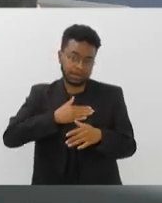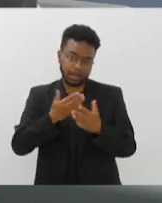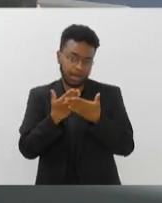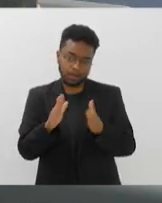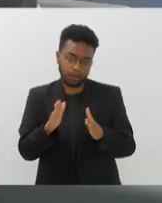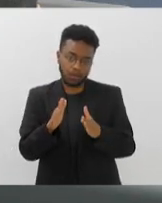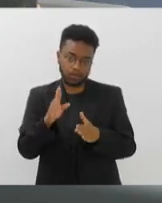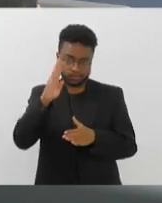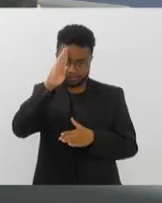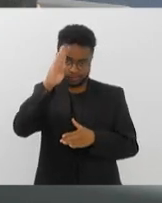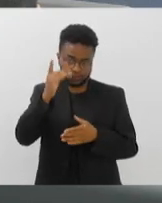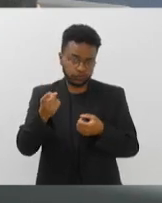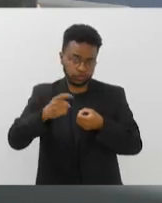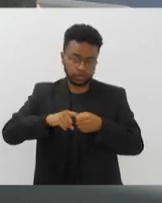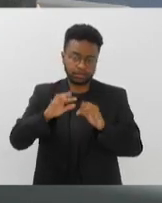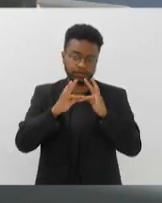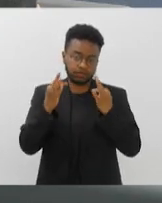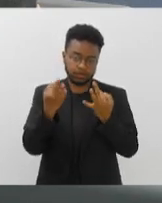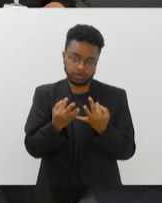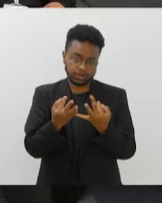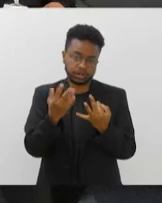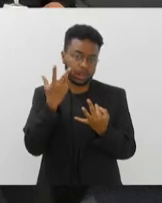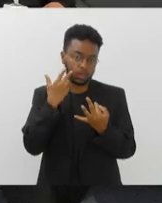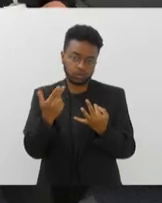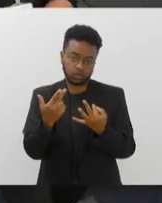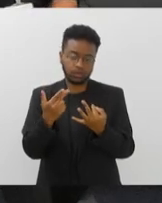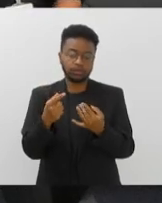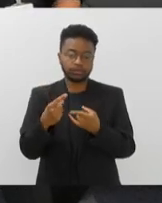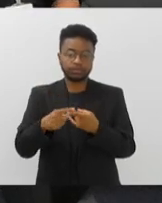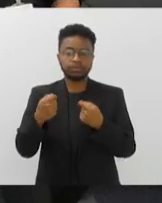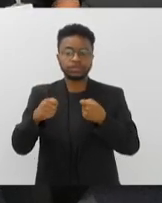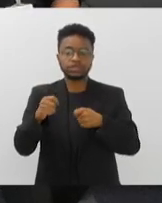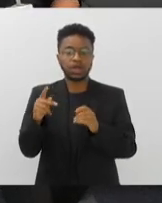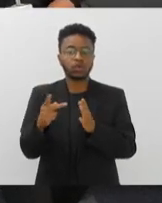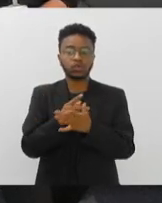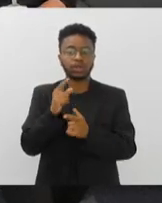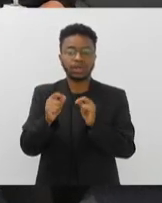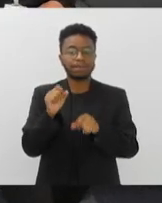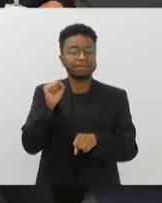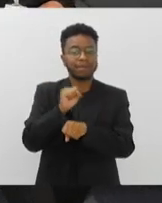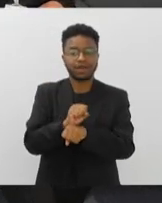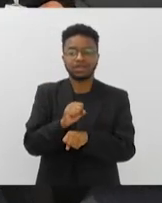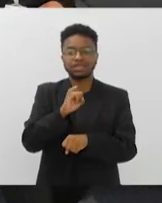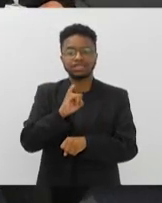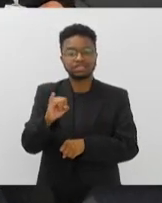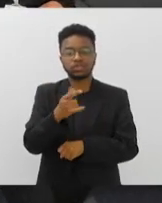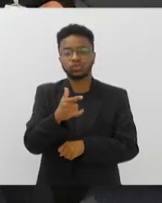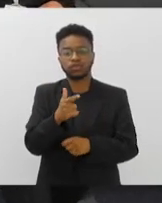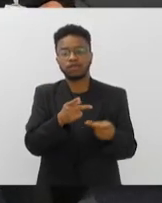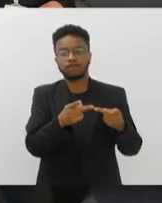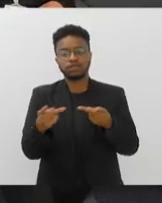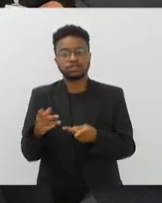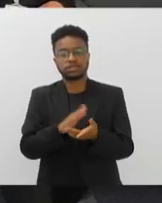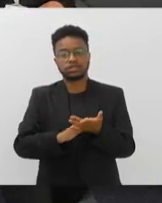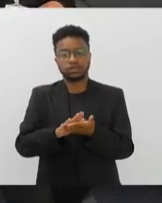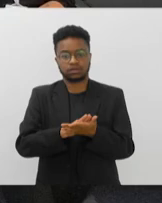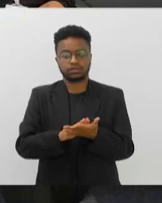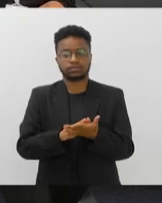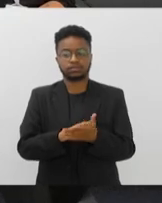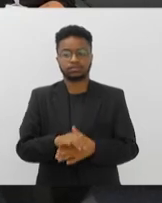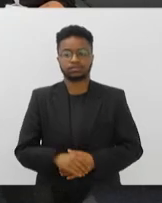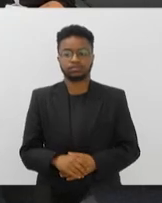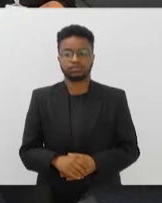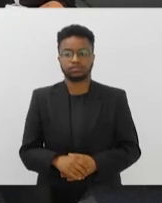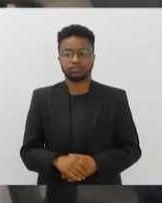voltar paraa sua família extensa ou natural ela deveria ser rompida imediatamente através de um processo que tem a